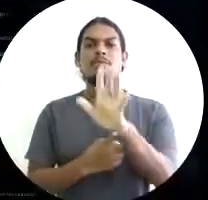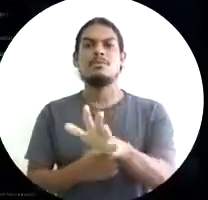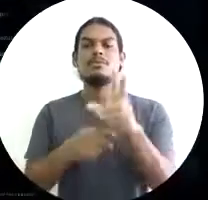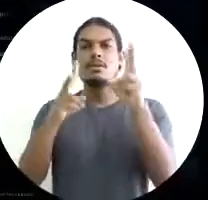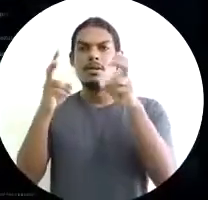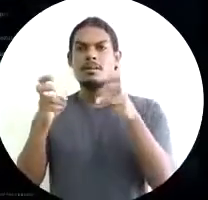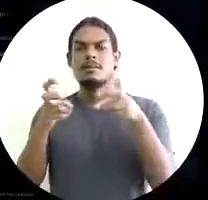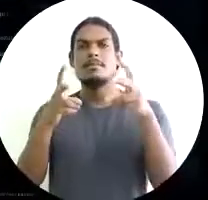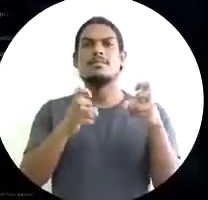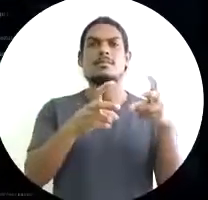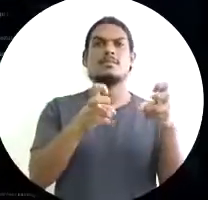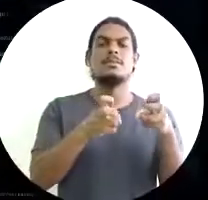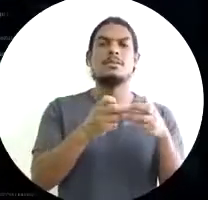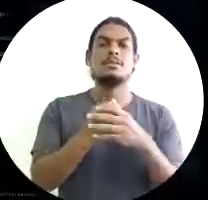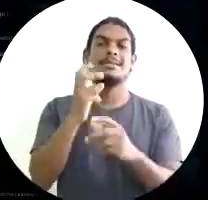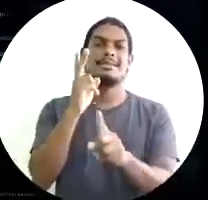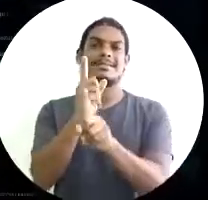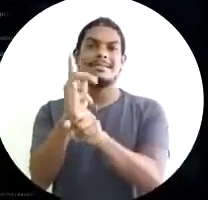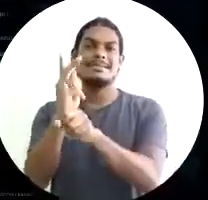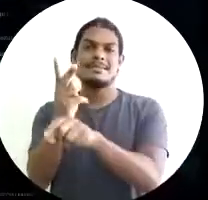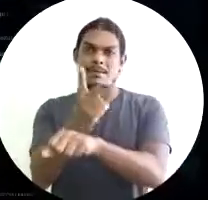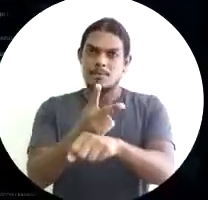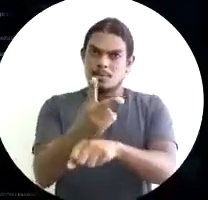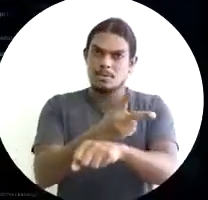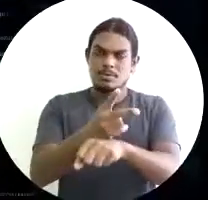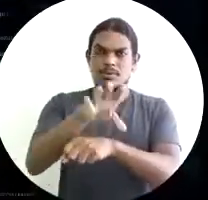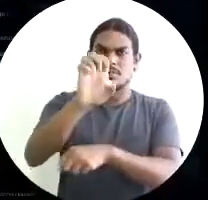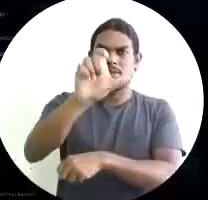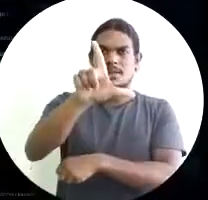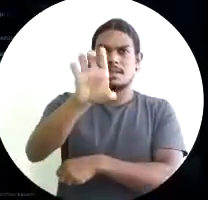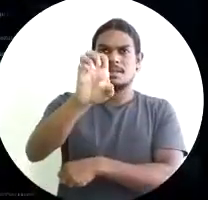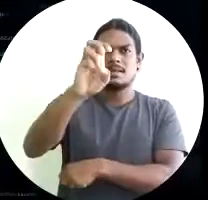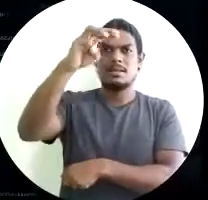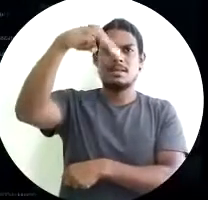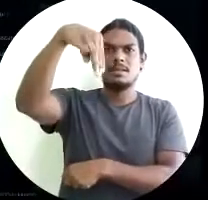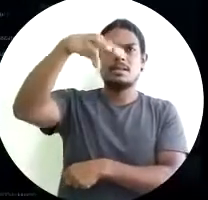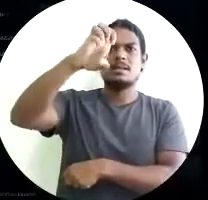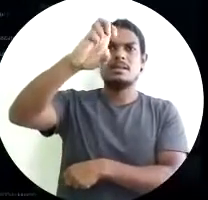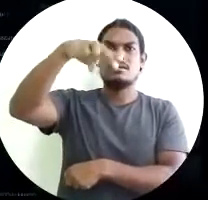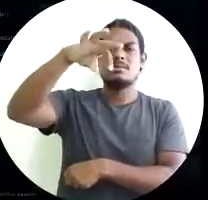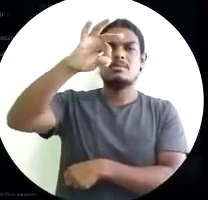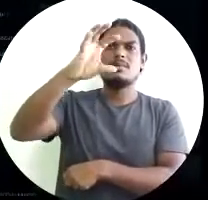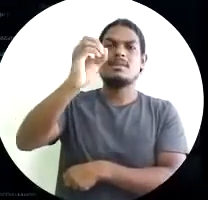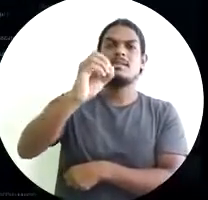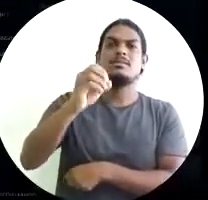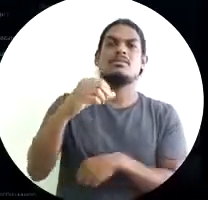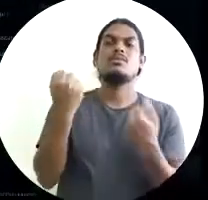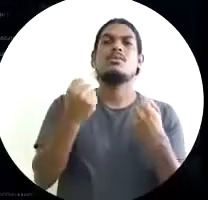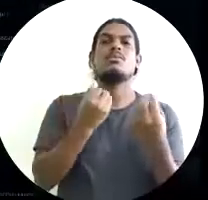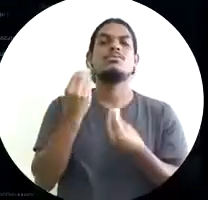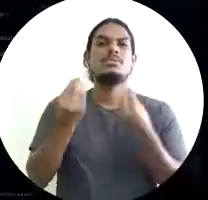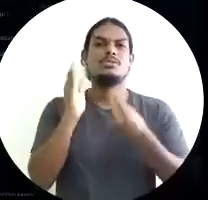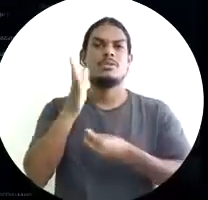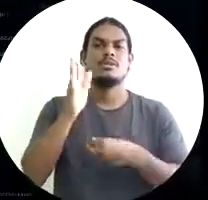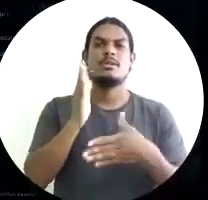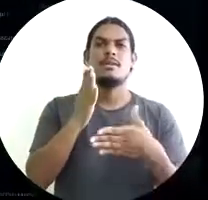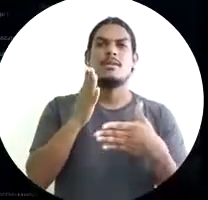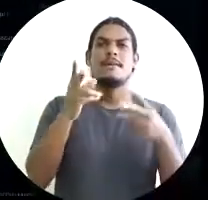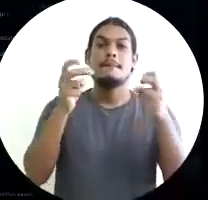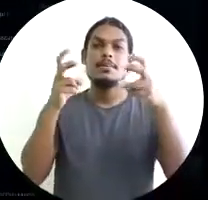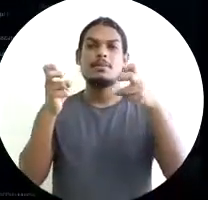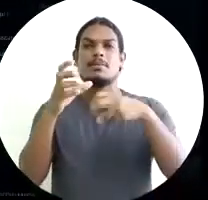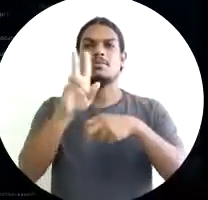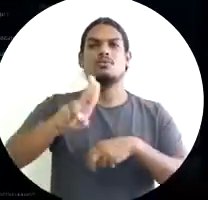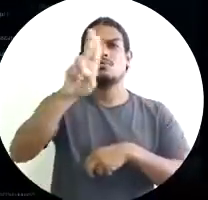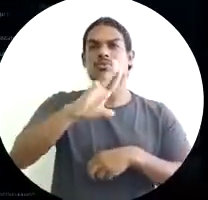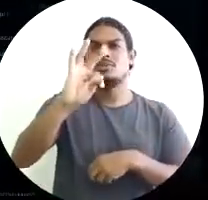os elementos. Então a gente pode identificar, como visto antes, pela tag, nome P.